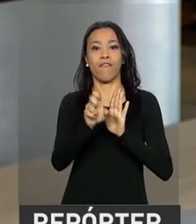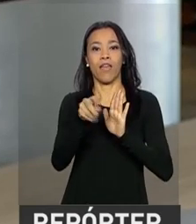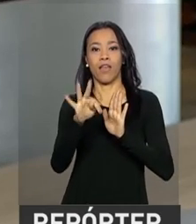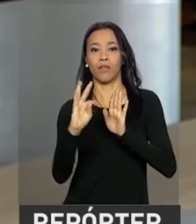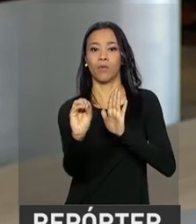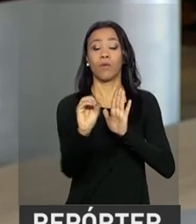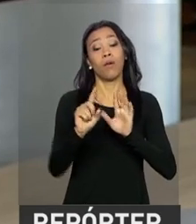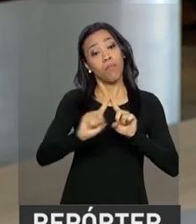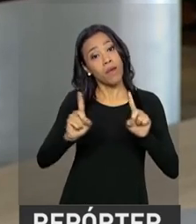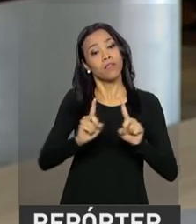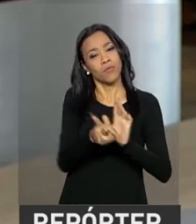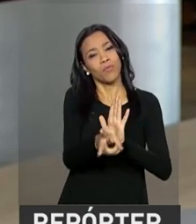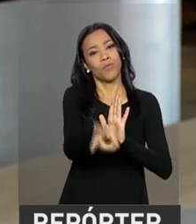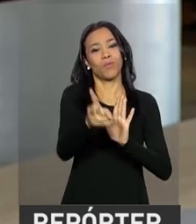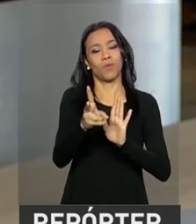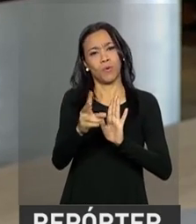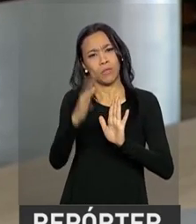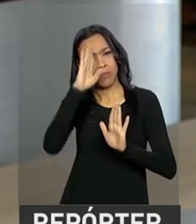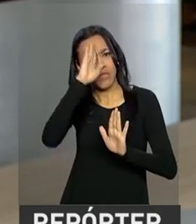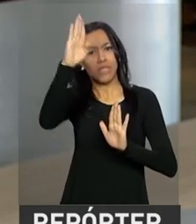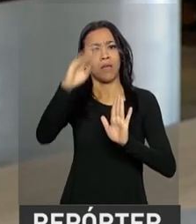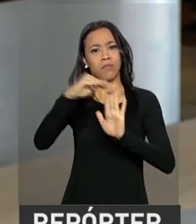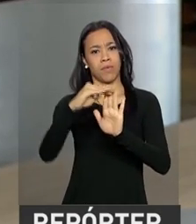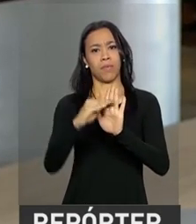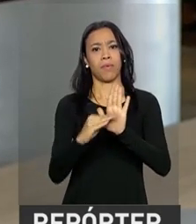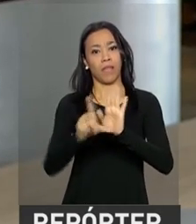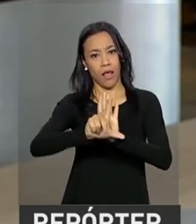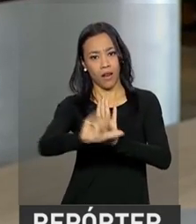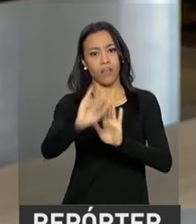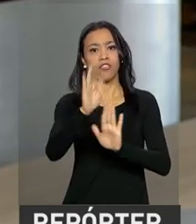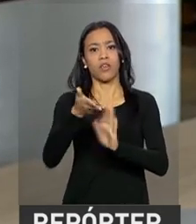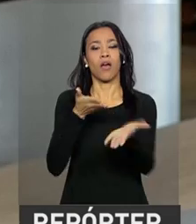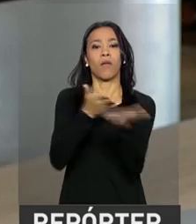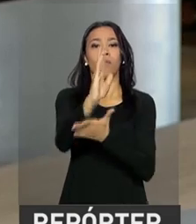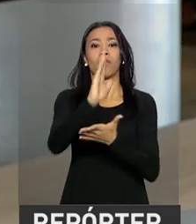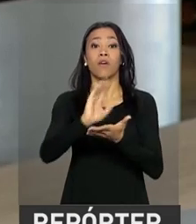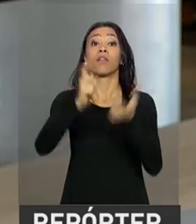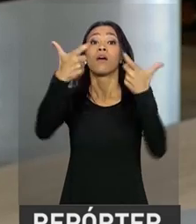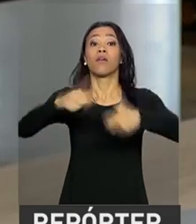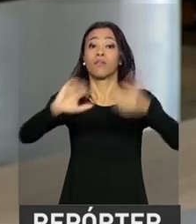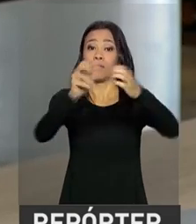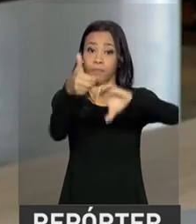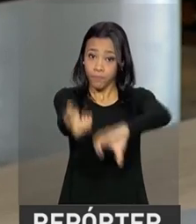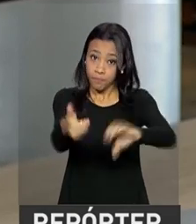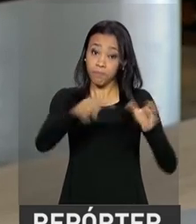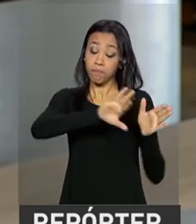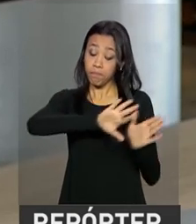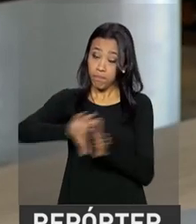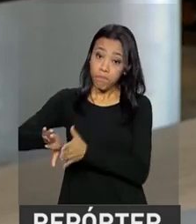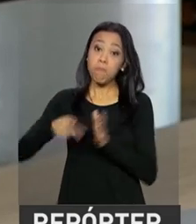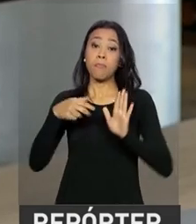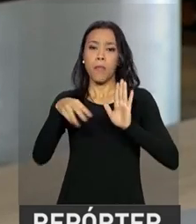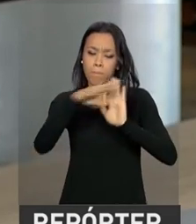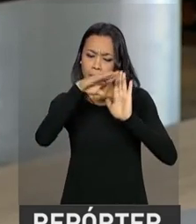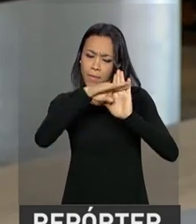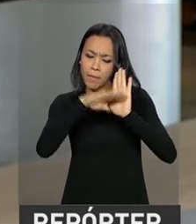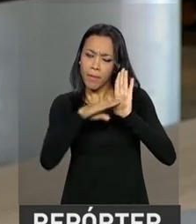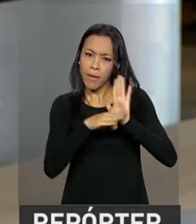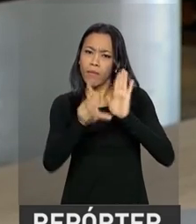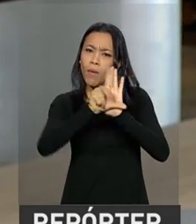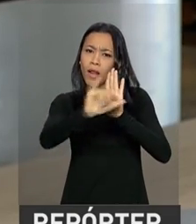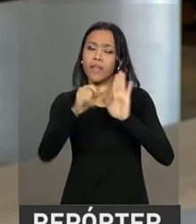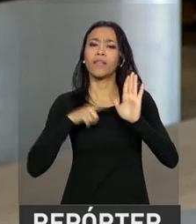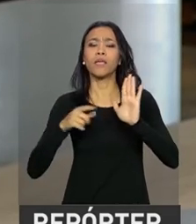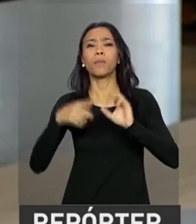os principais pontos dessa legislação que foi aprovada no Congresso Nacional entre os pontos que foram vetados tá um trecho do